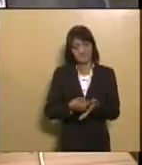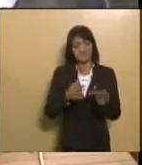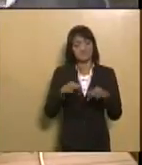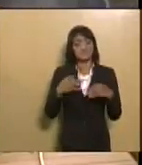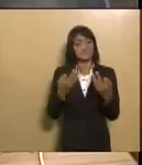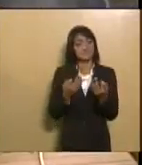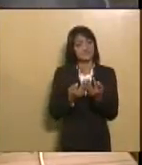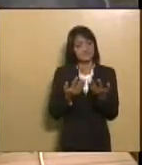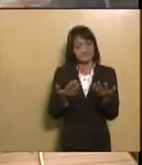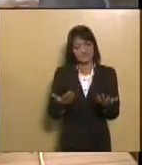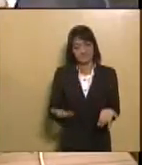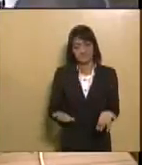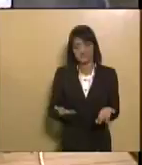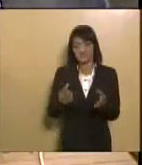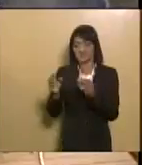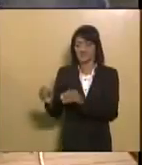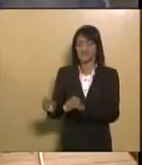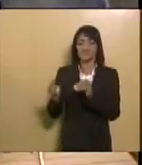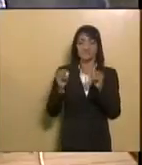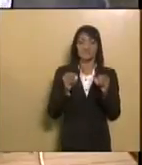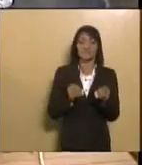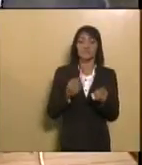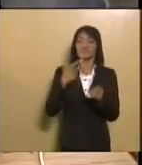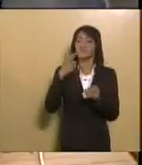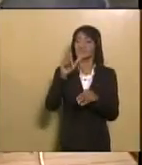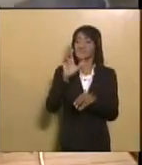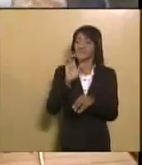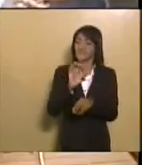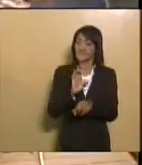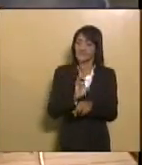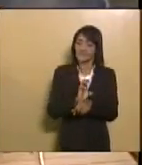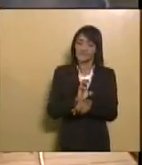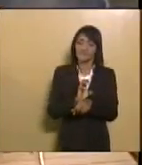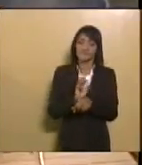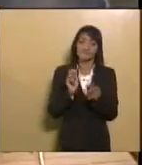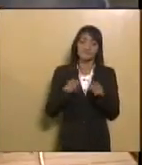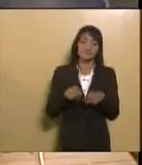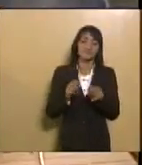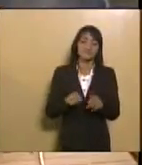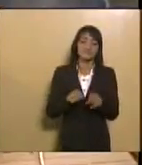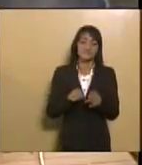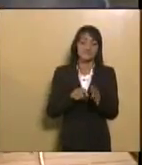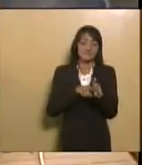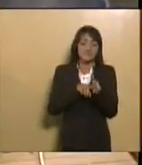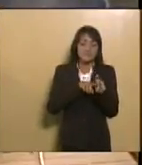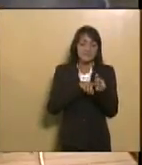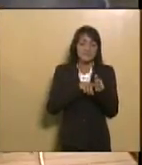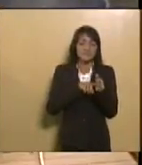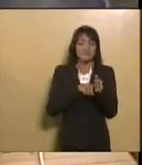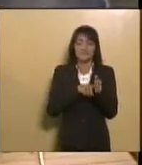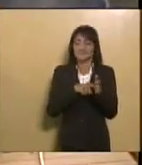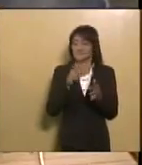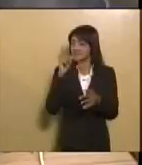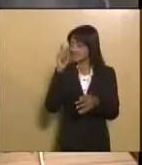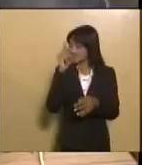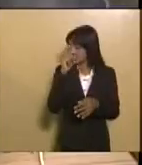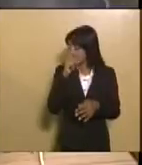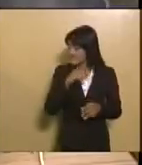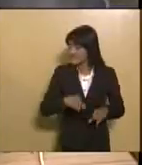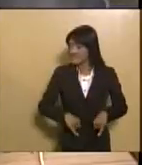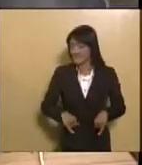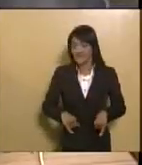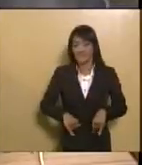famílias, irem para outros estados fazer um tratamento que é traumático e que a ausência